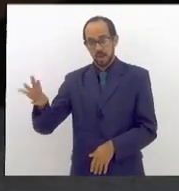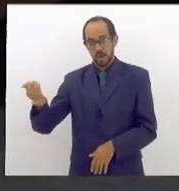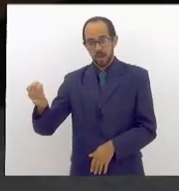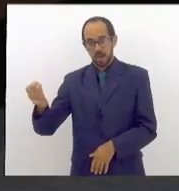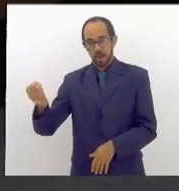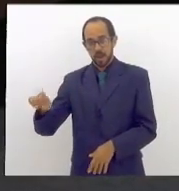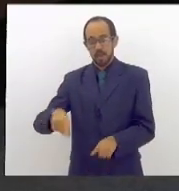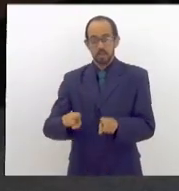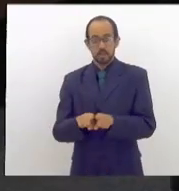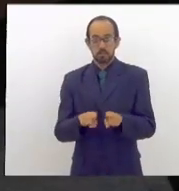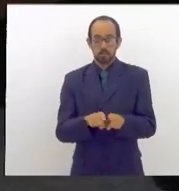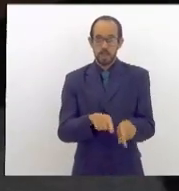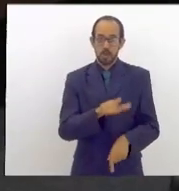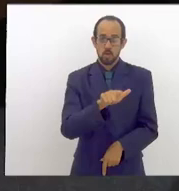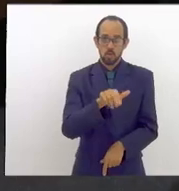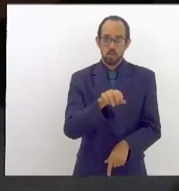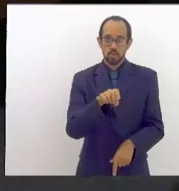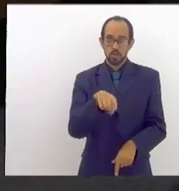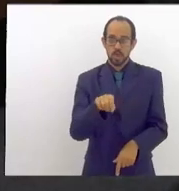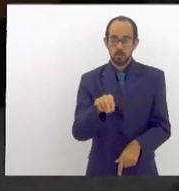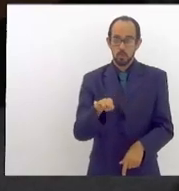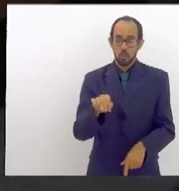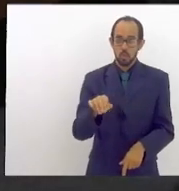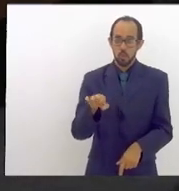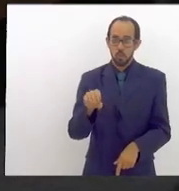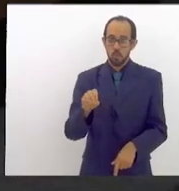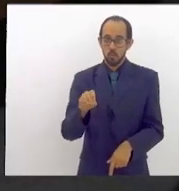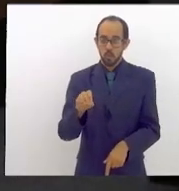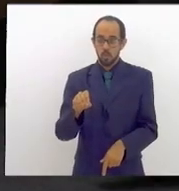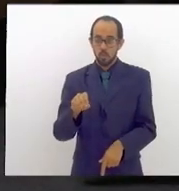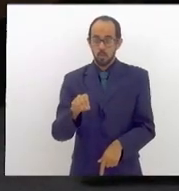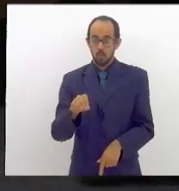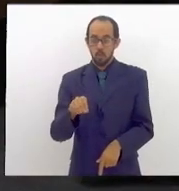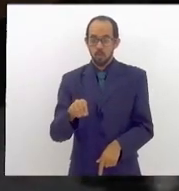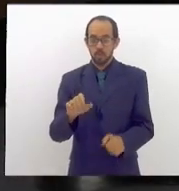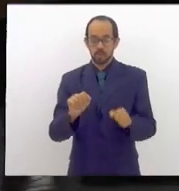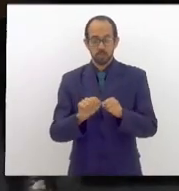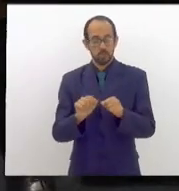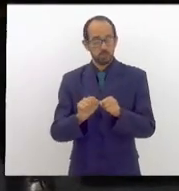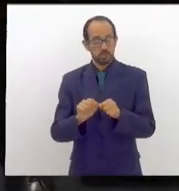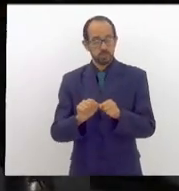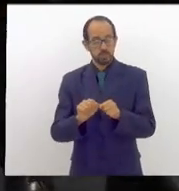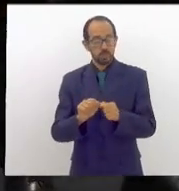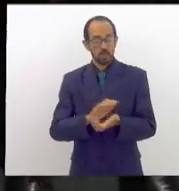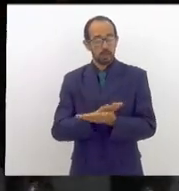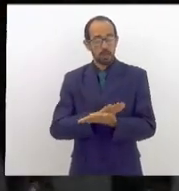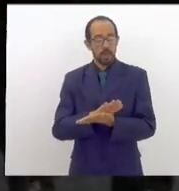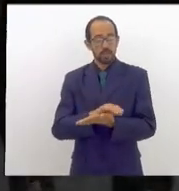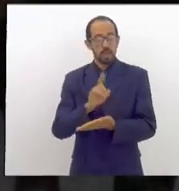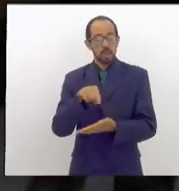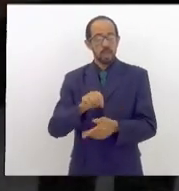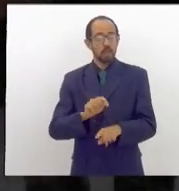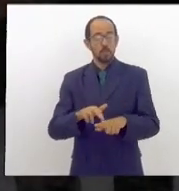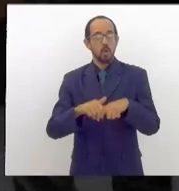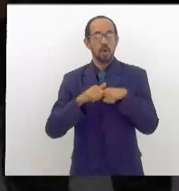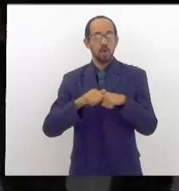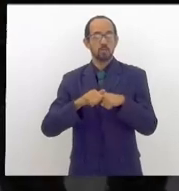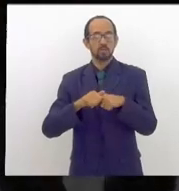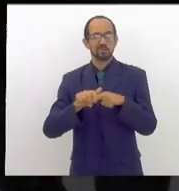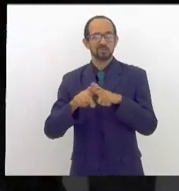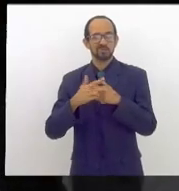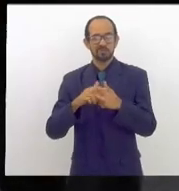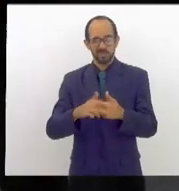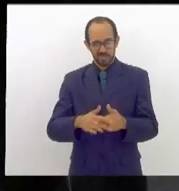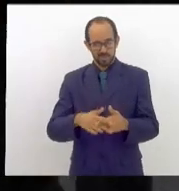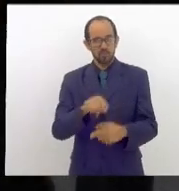provocam profundo desequilíbrio nas contas públicas do estado portanto nada tem a ver com recuperação fiscal e no entanto toda a